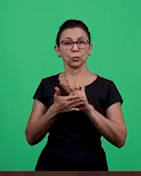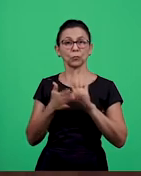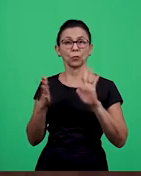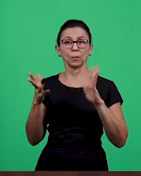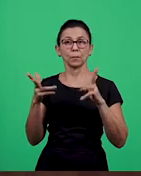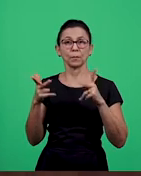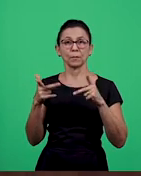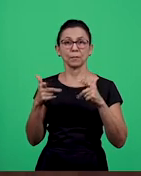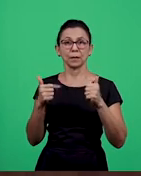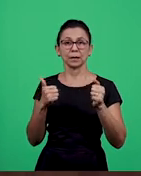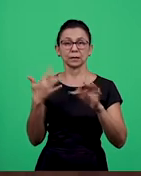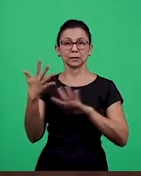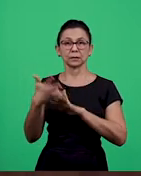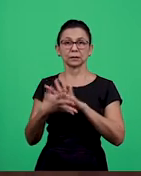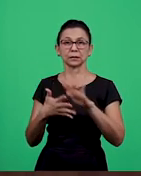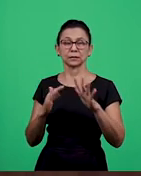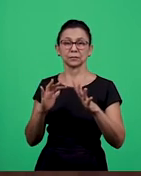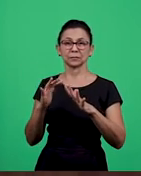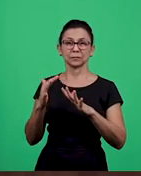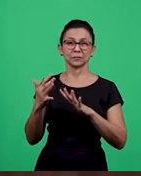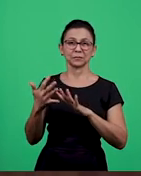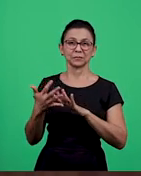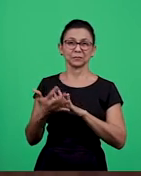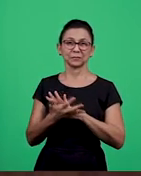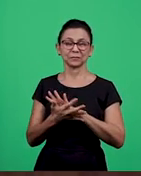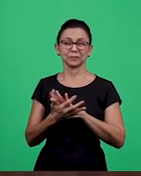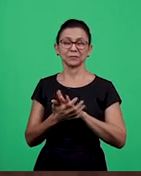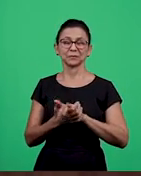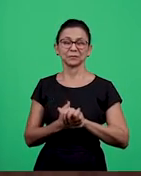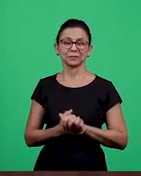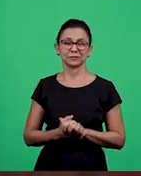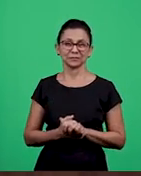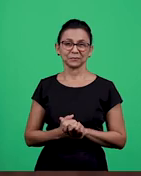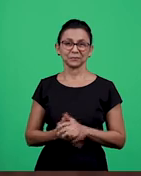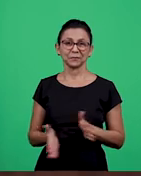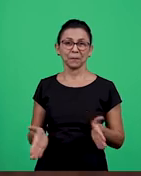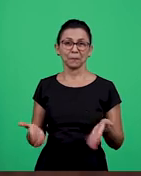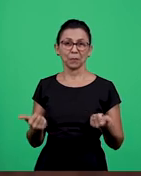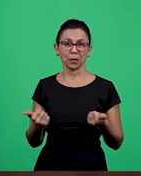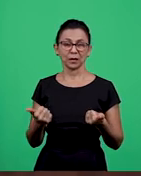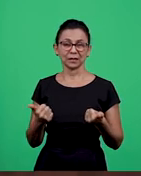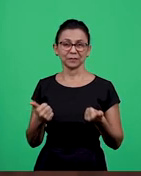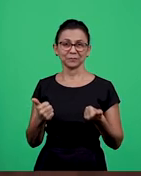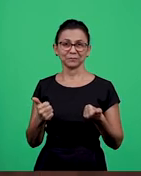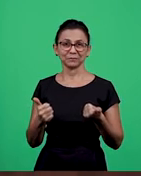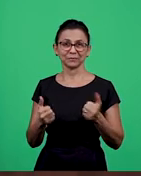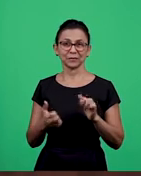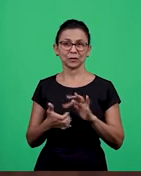maravilhoso que diz: lâmpada para os meus pés